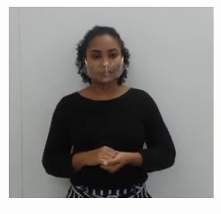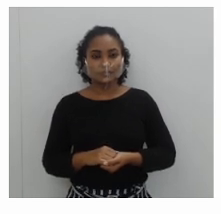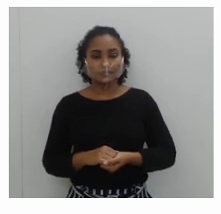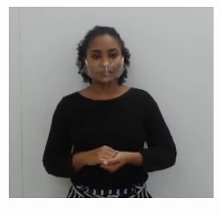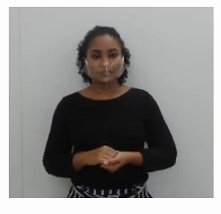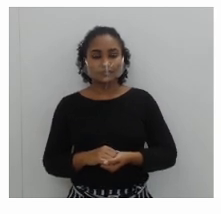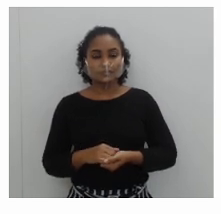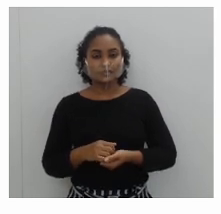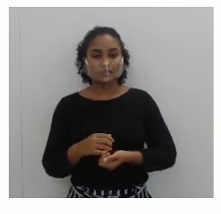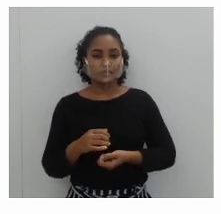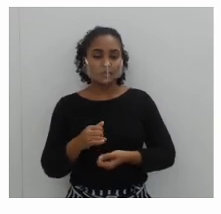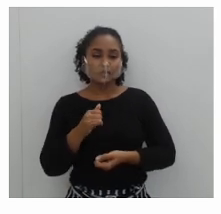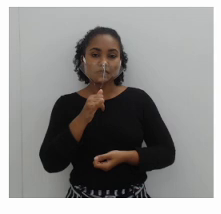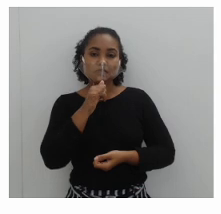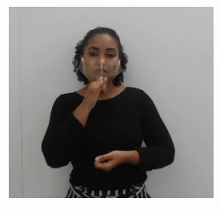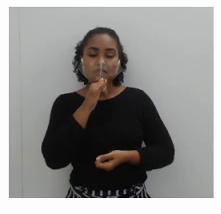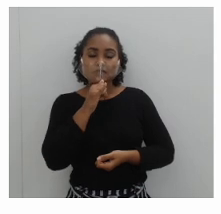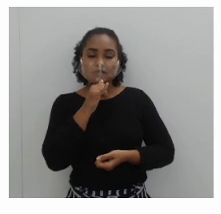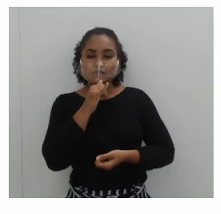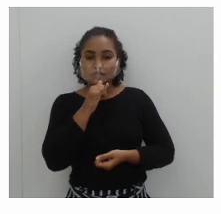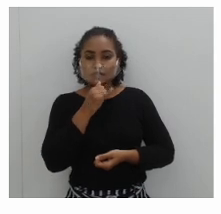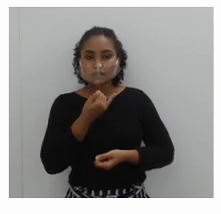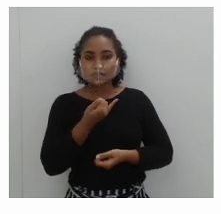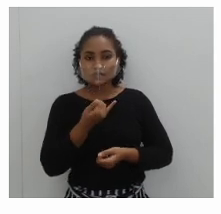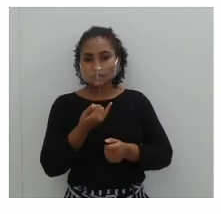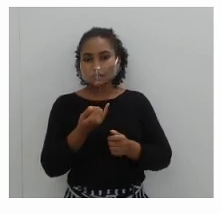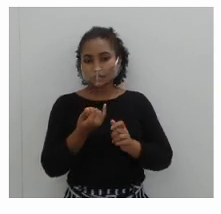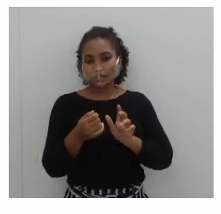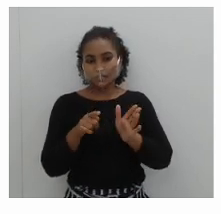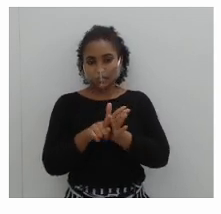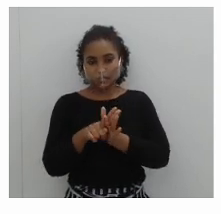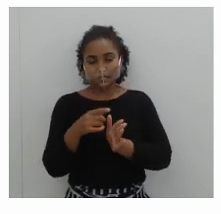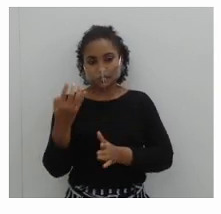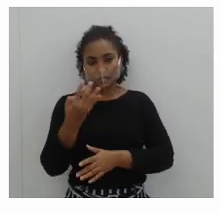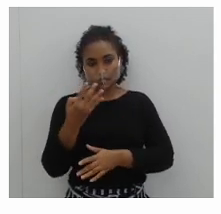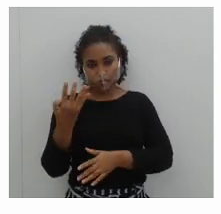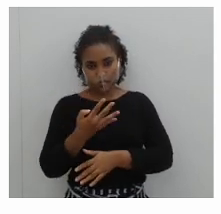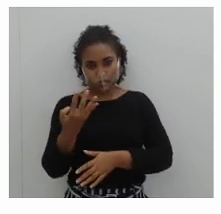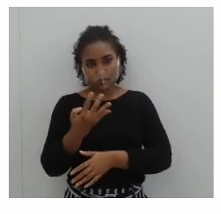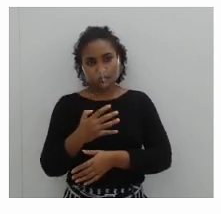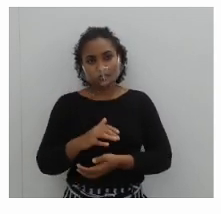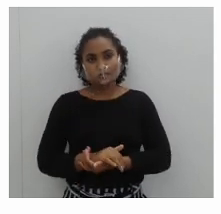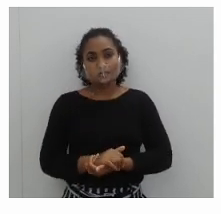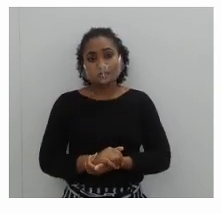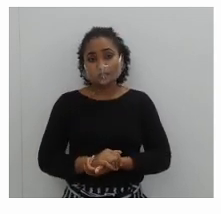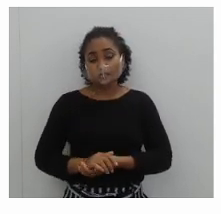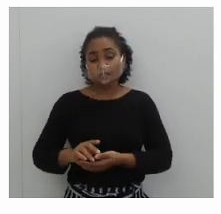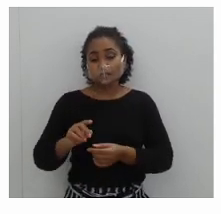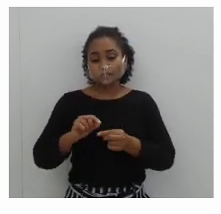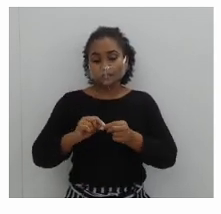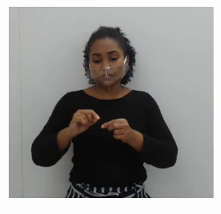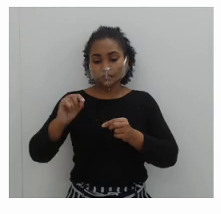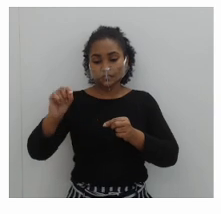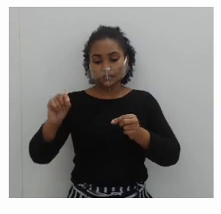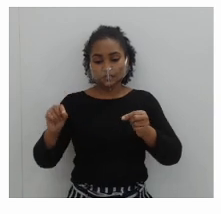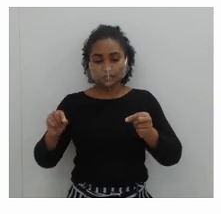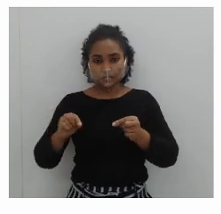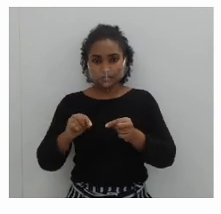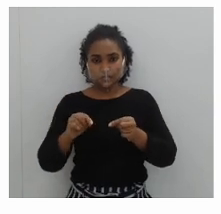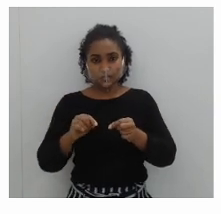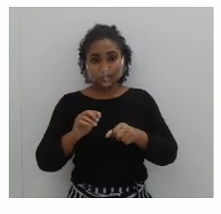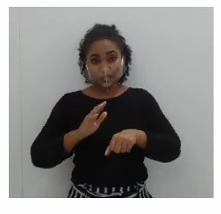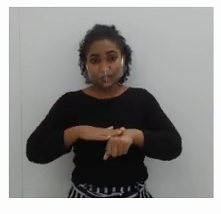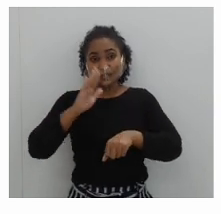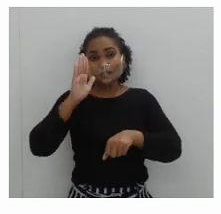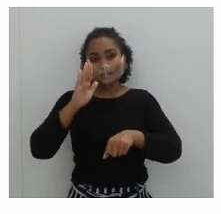No exemplo 4, em um poliedro convexo, o número de arestas excede o